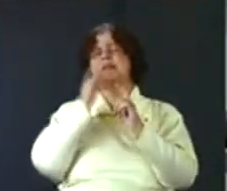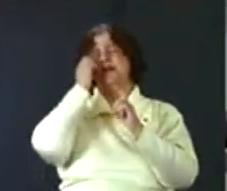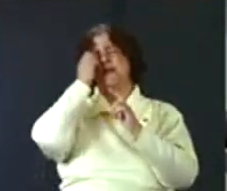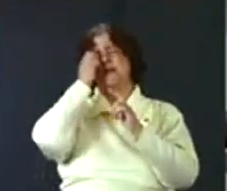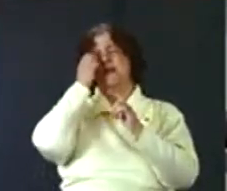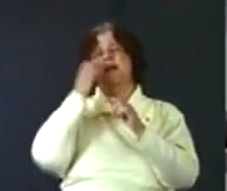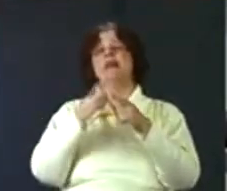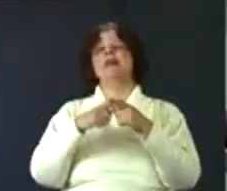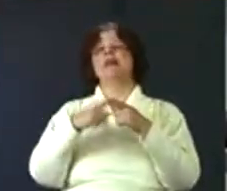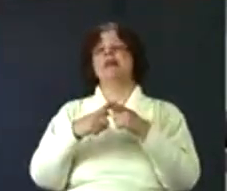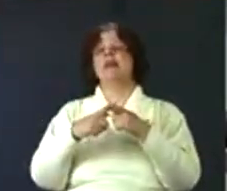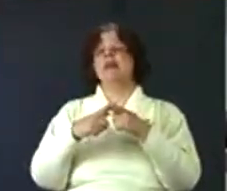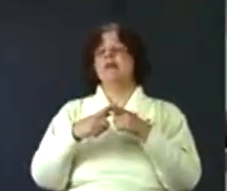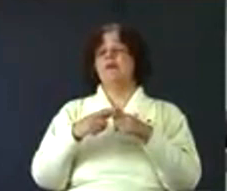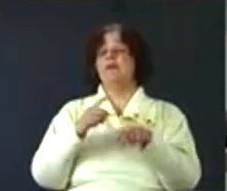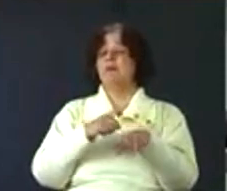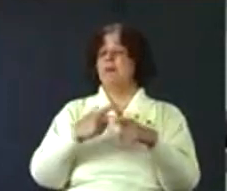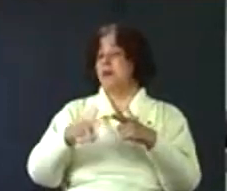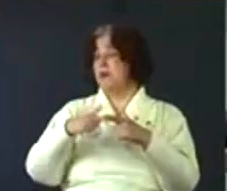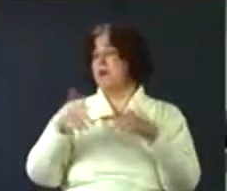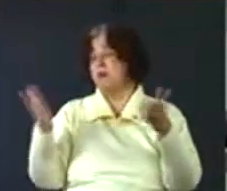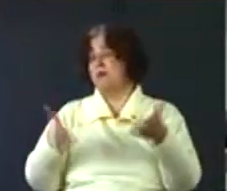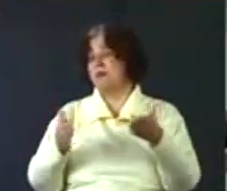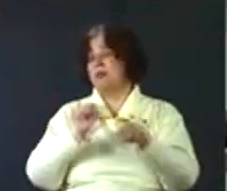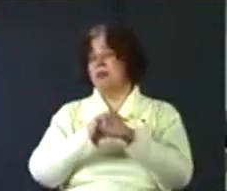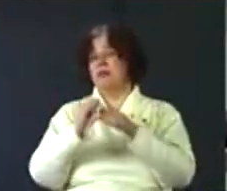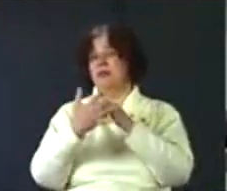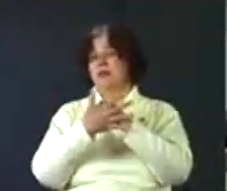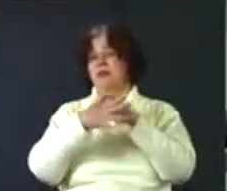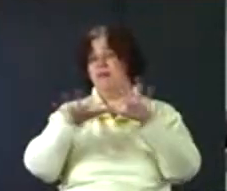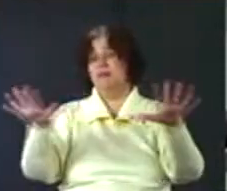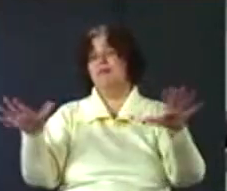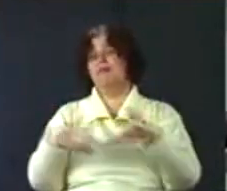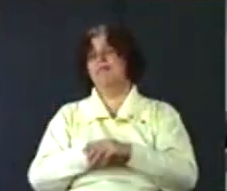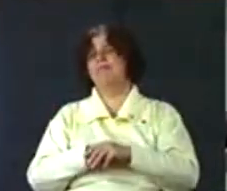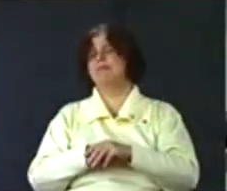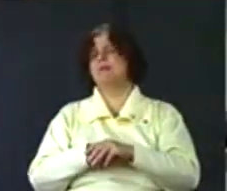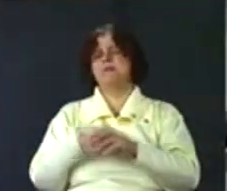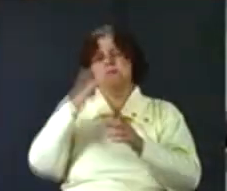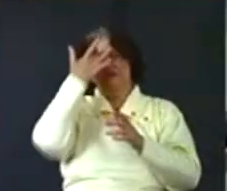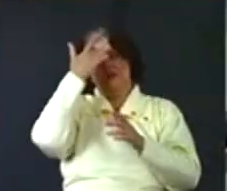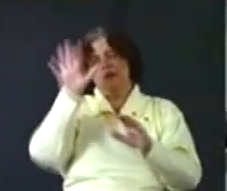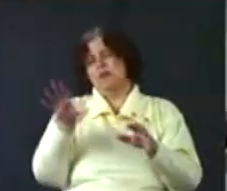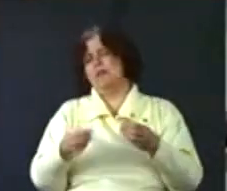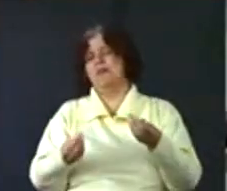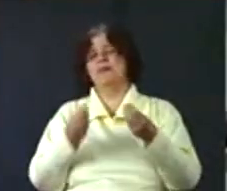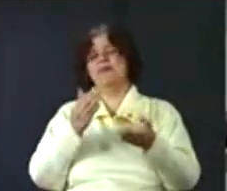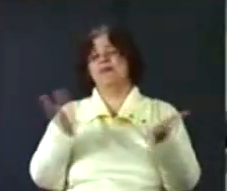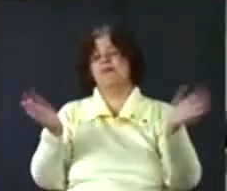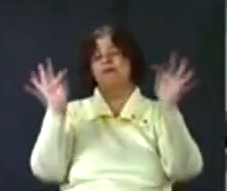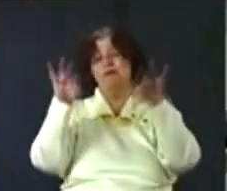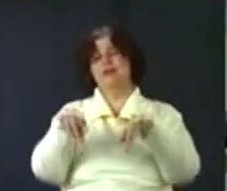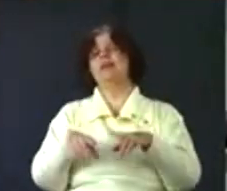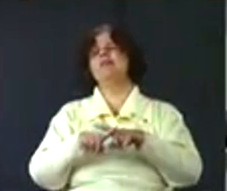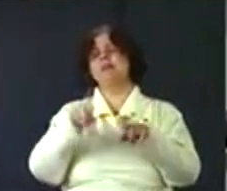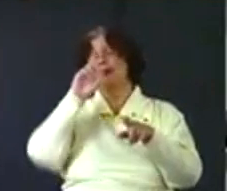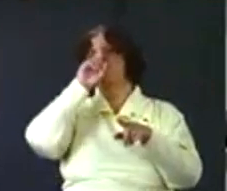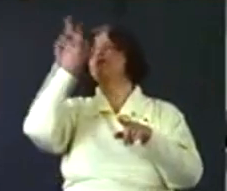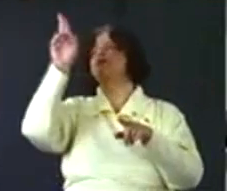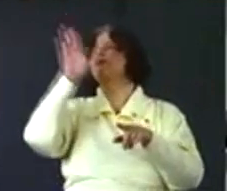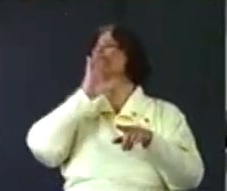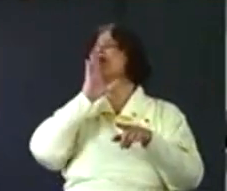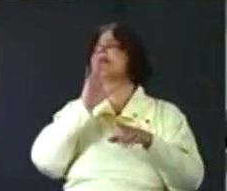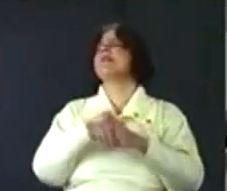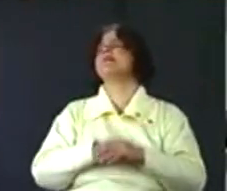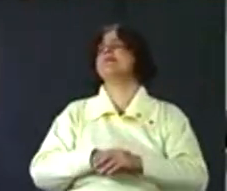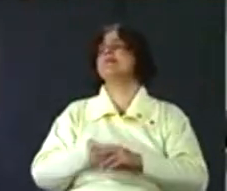não temos ideia quando ela cessará, mas cremos que há um prazo determinado e que o Senhor está cuidando da tua igreja nesse tempo